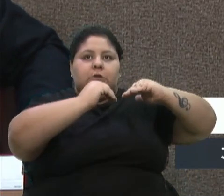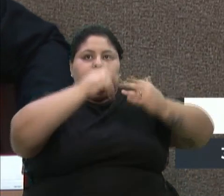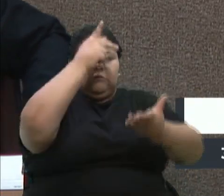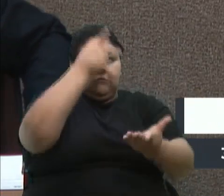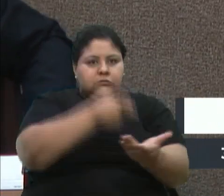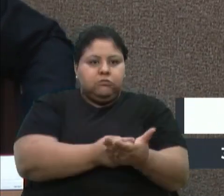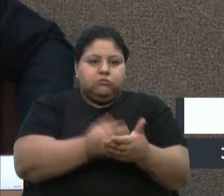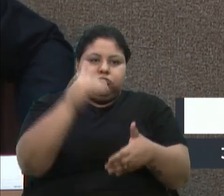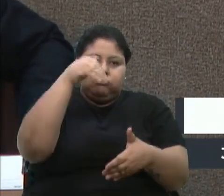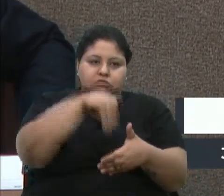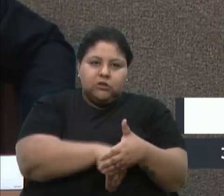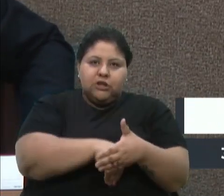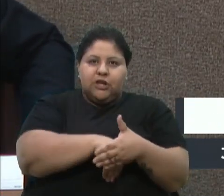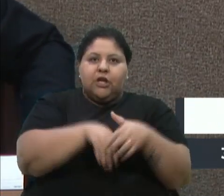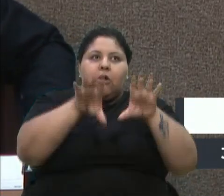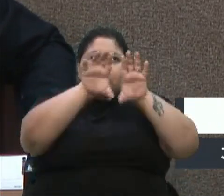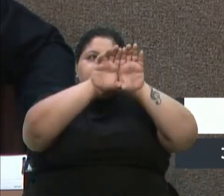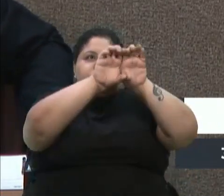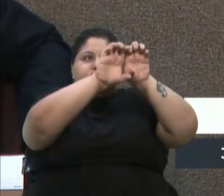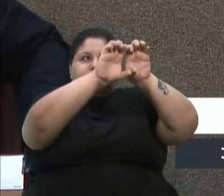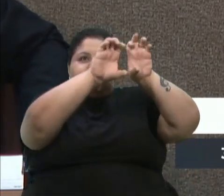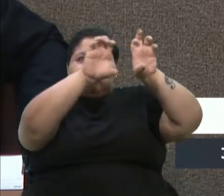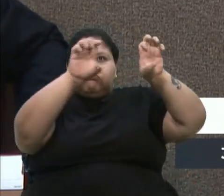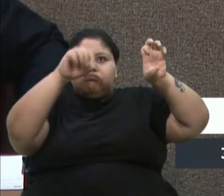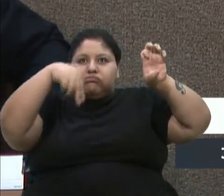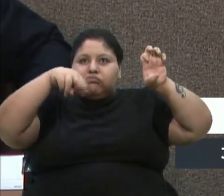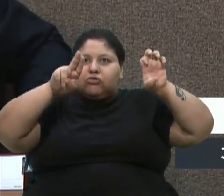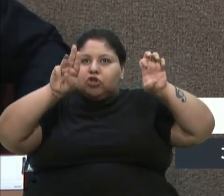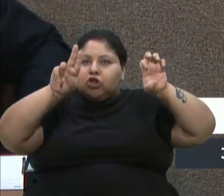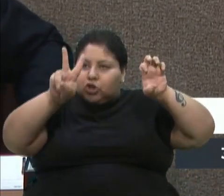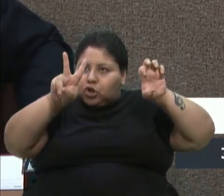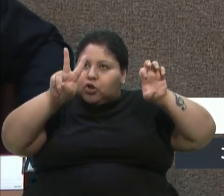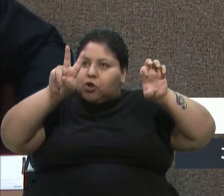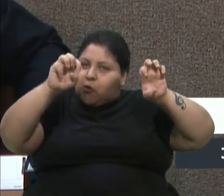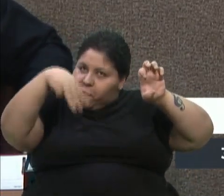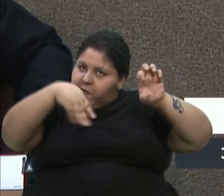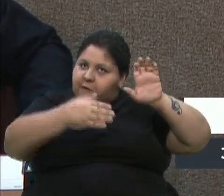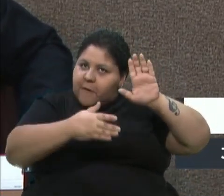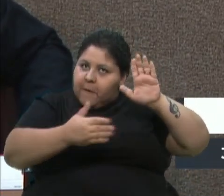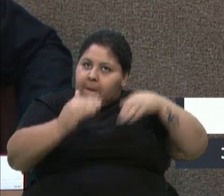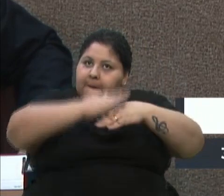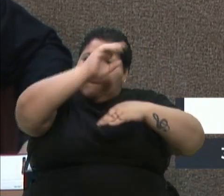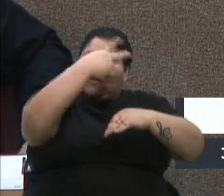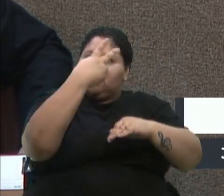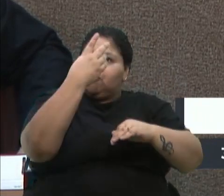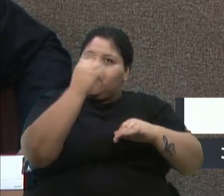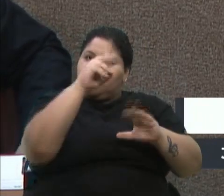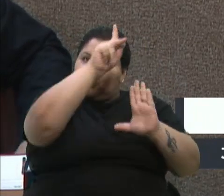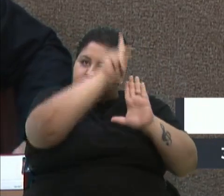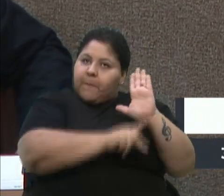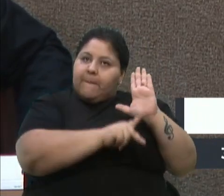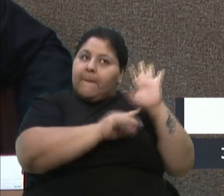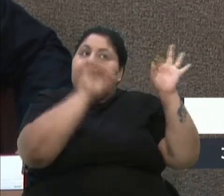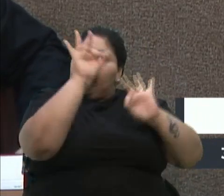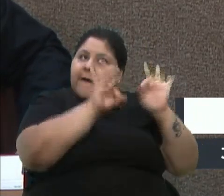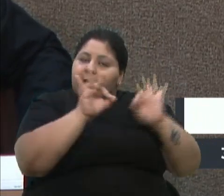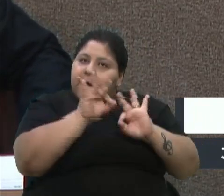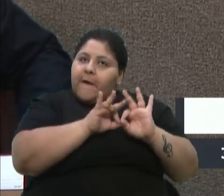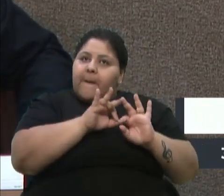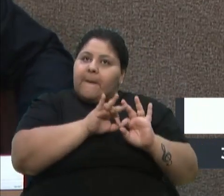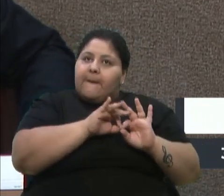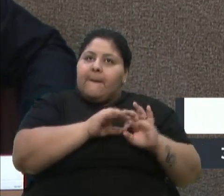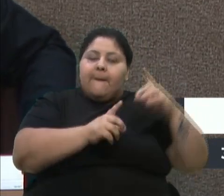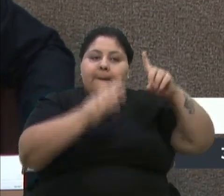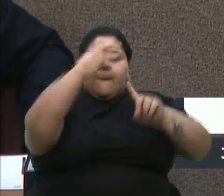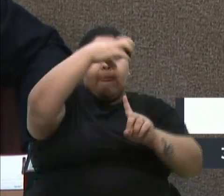à nuvem. Também foram mais de 20 projetos elaborados que serão apresentados em outubro na Feira do Empreendedorismo